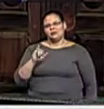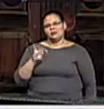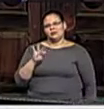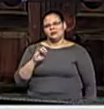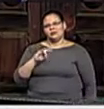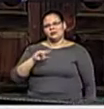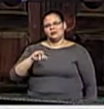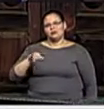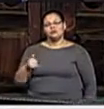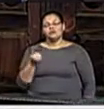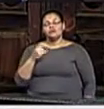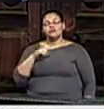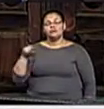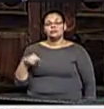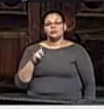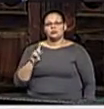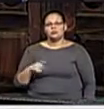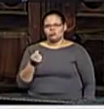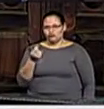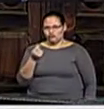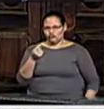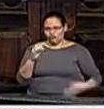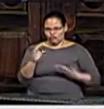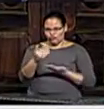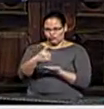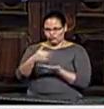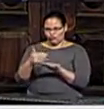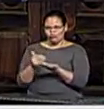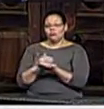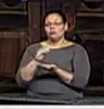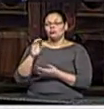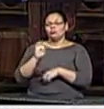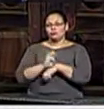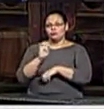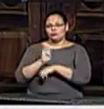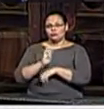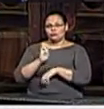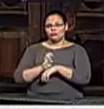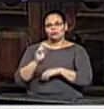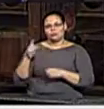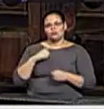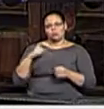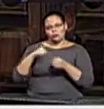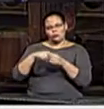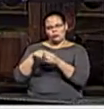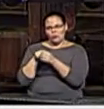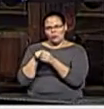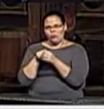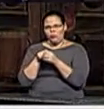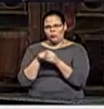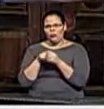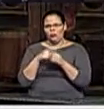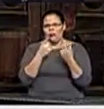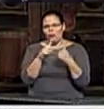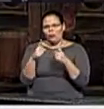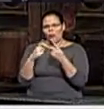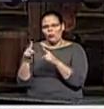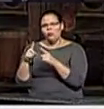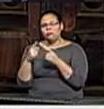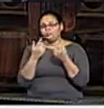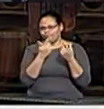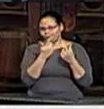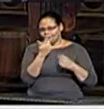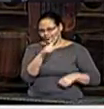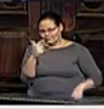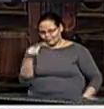O ITERJ, inclusive, traz dinheiro para o Estado através dos convênios que realizam com outras instituições